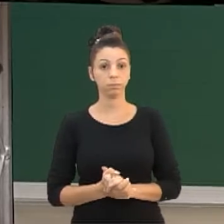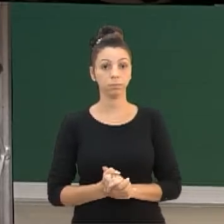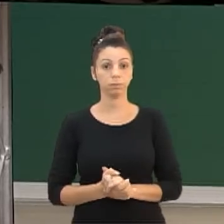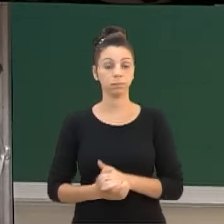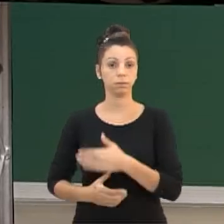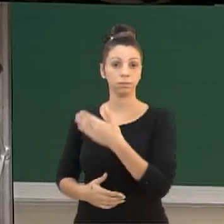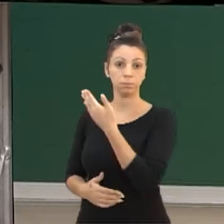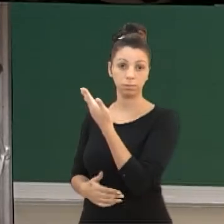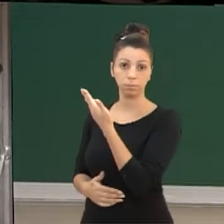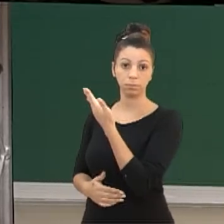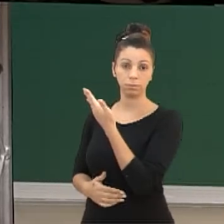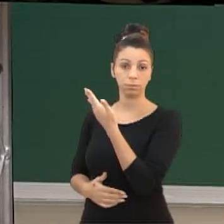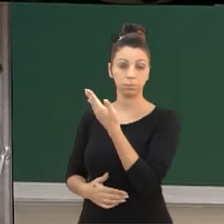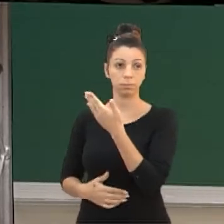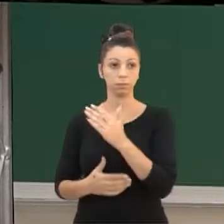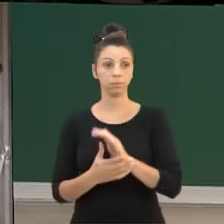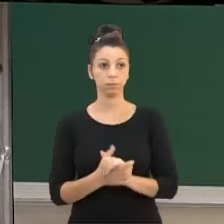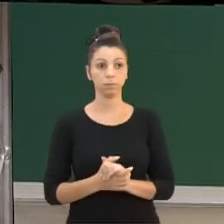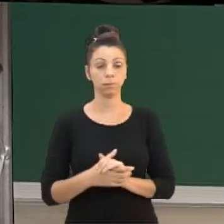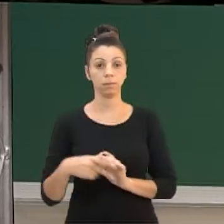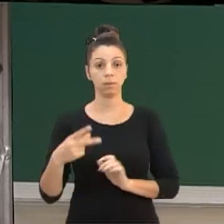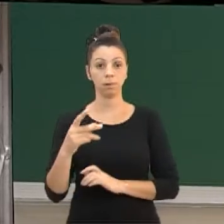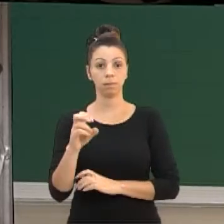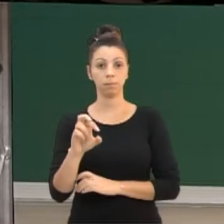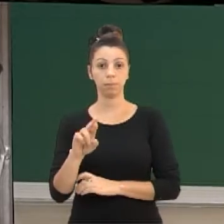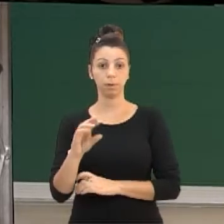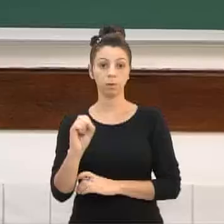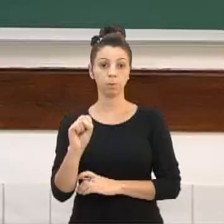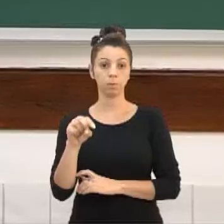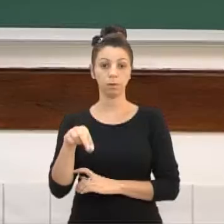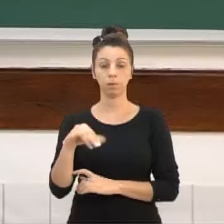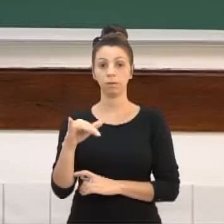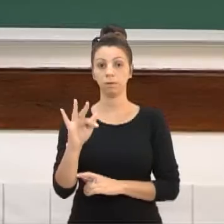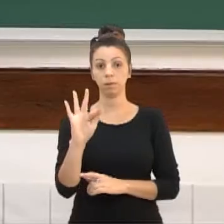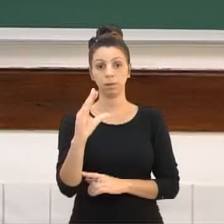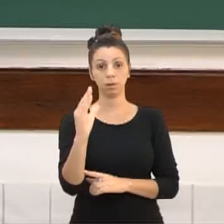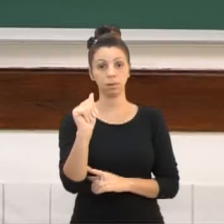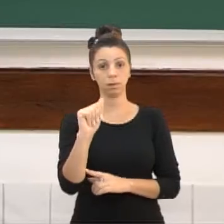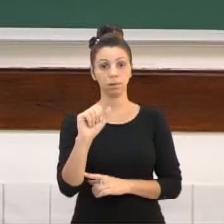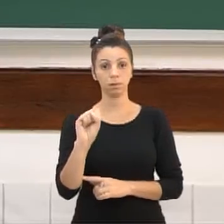que chamamos de personificação. Parabéns para quem acertou.